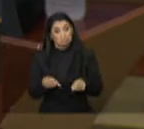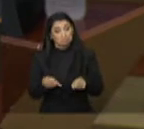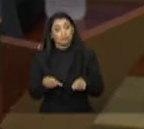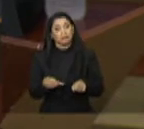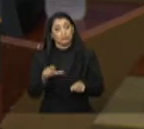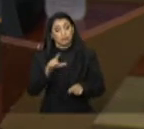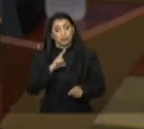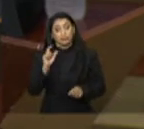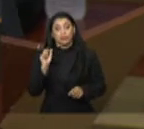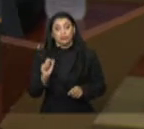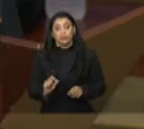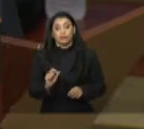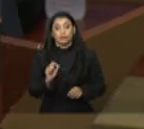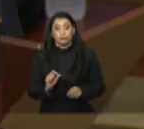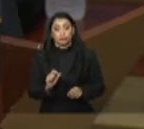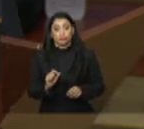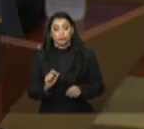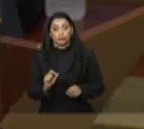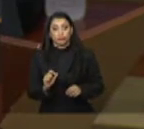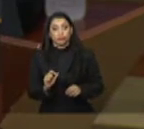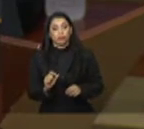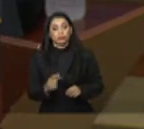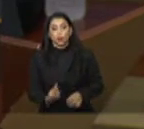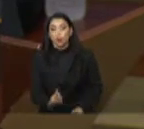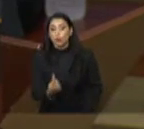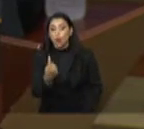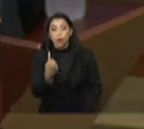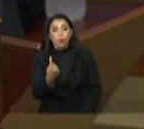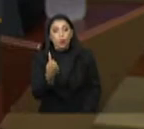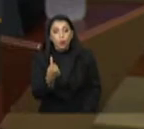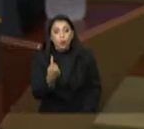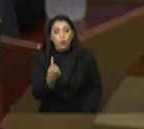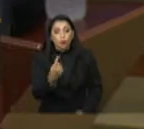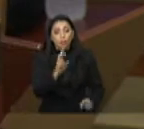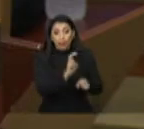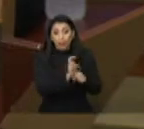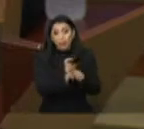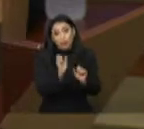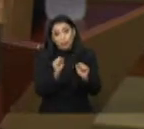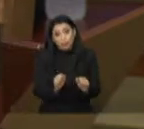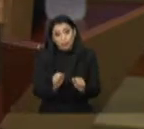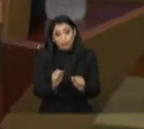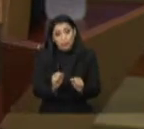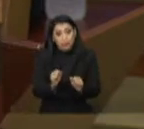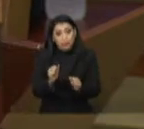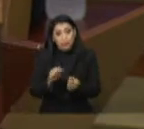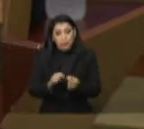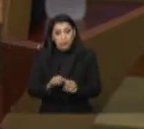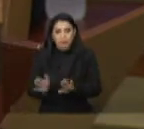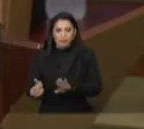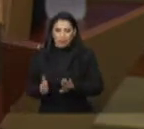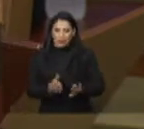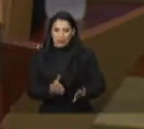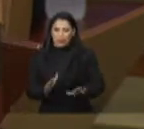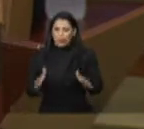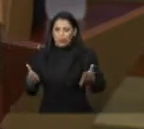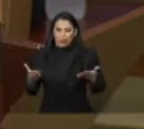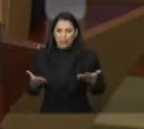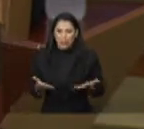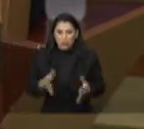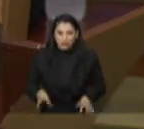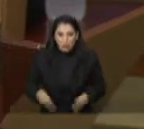e equipar apenas uma única creche no país portanto quando a gente está a falar de